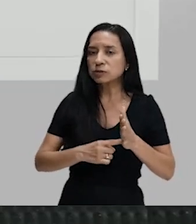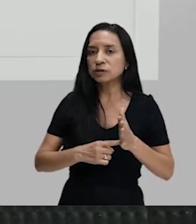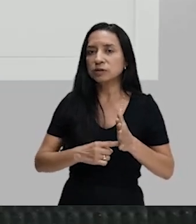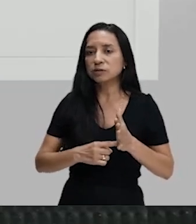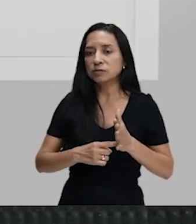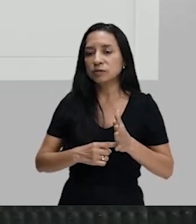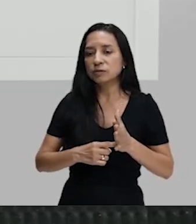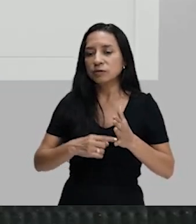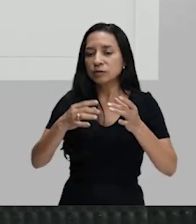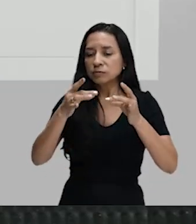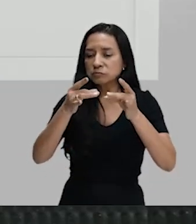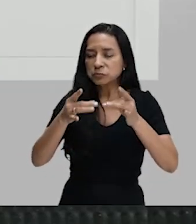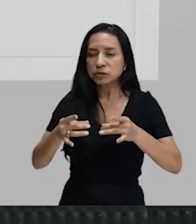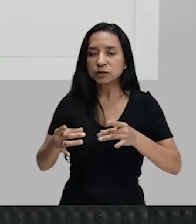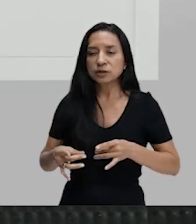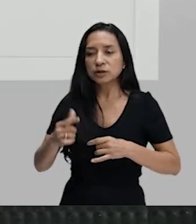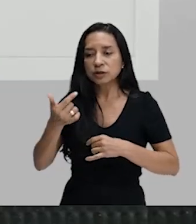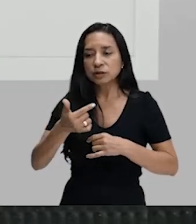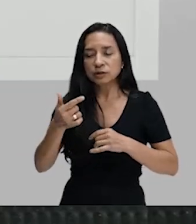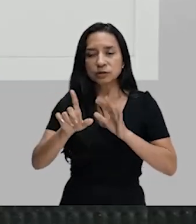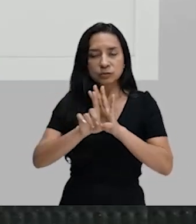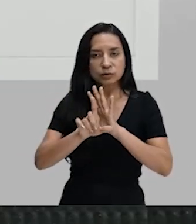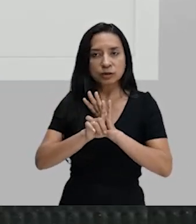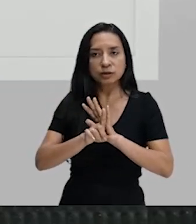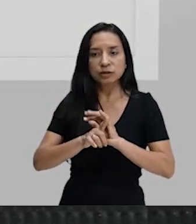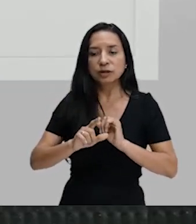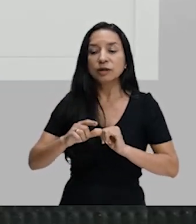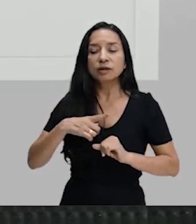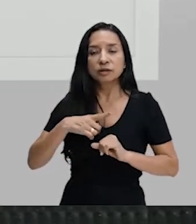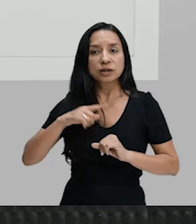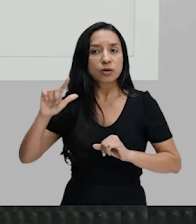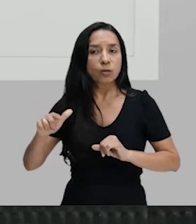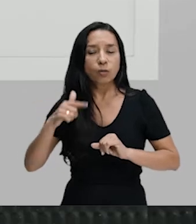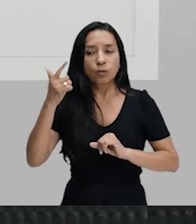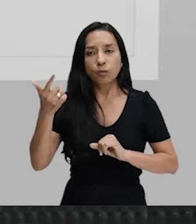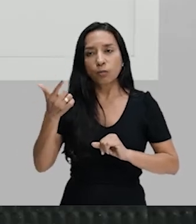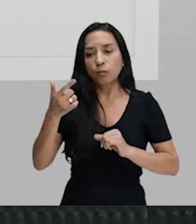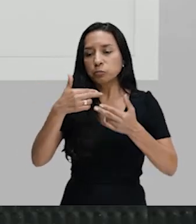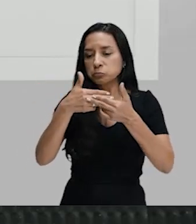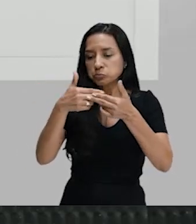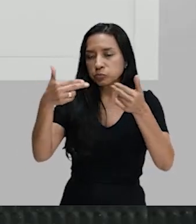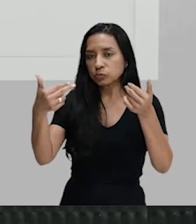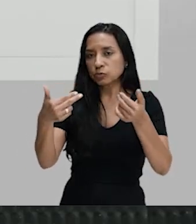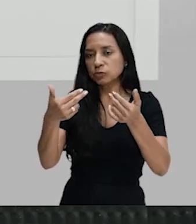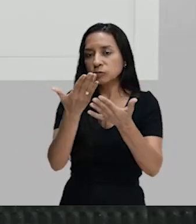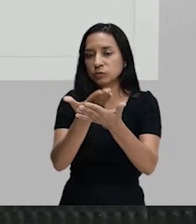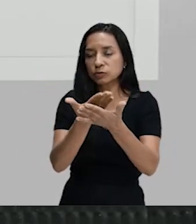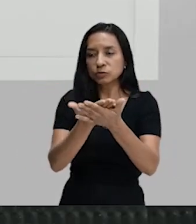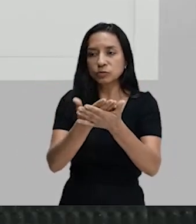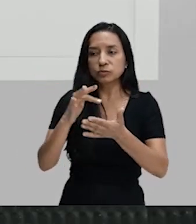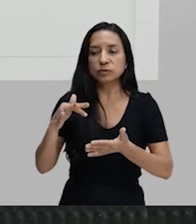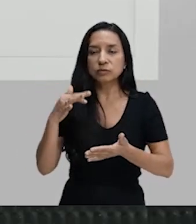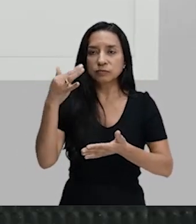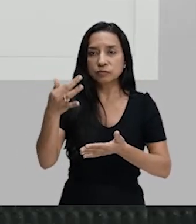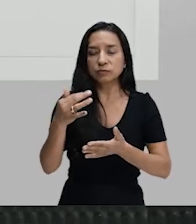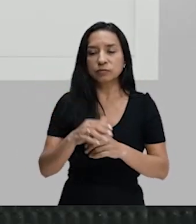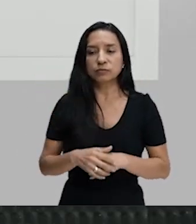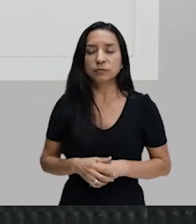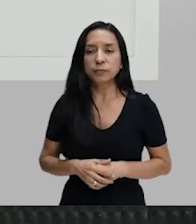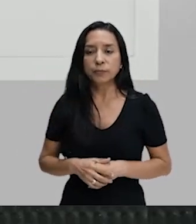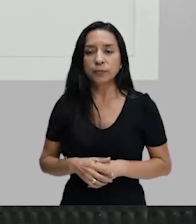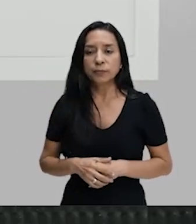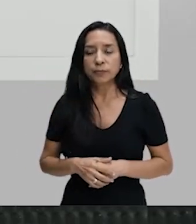aqui na segunda lei. Tem outras coisas que você vai olhar lá para frente, como o ciclo de Carnot, como o rendimento e outras coisas, tá